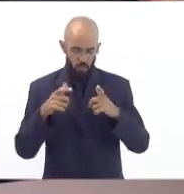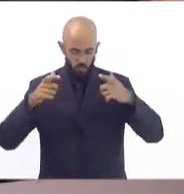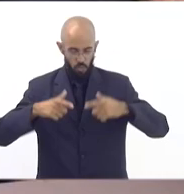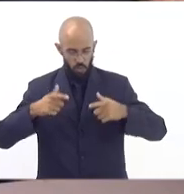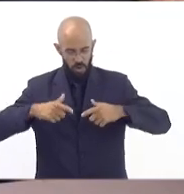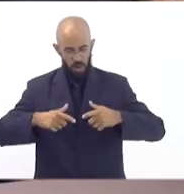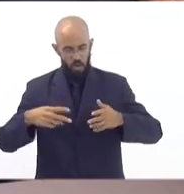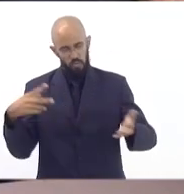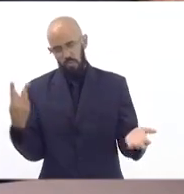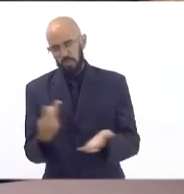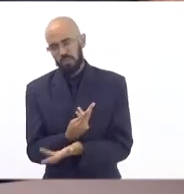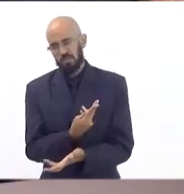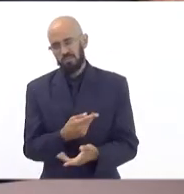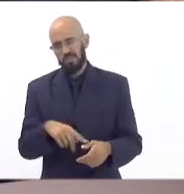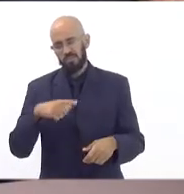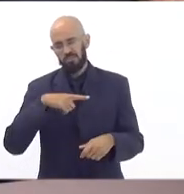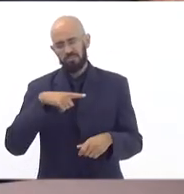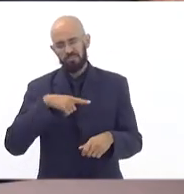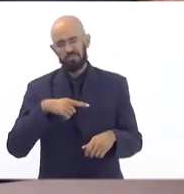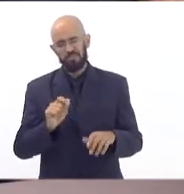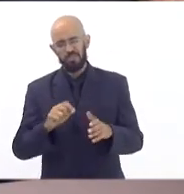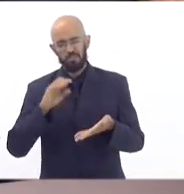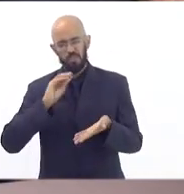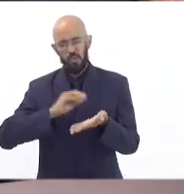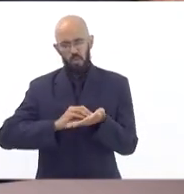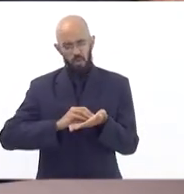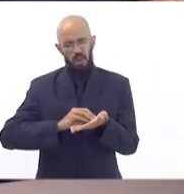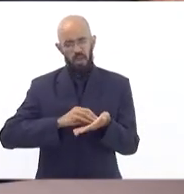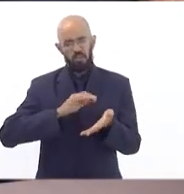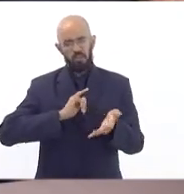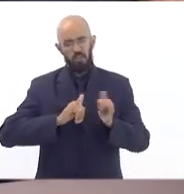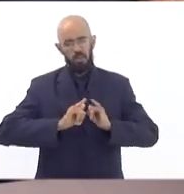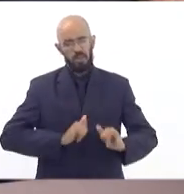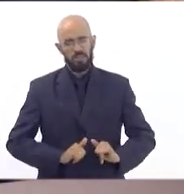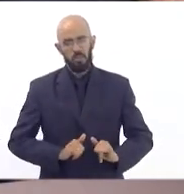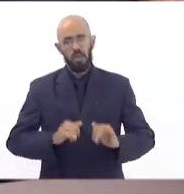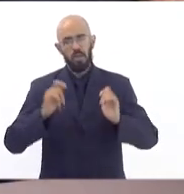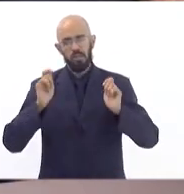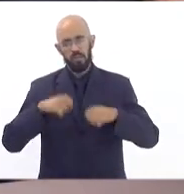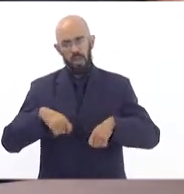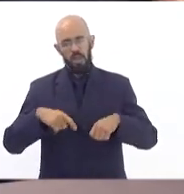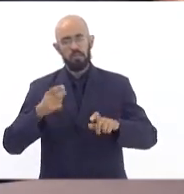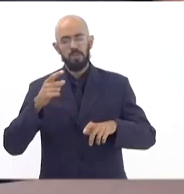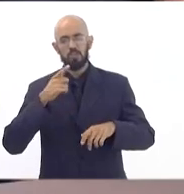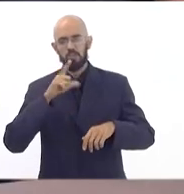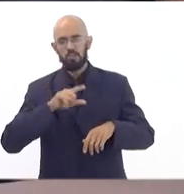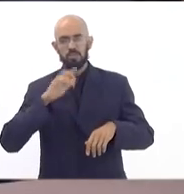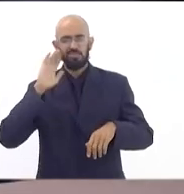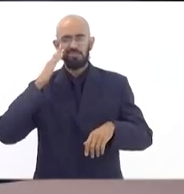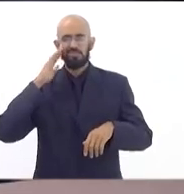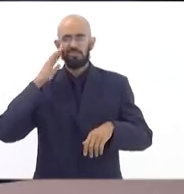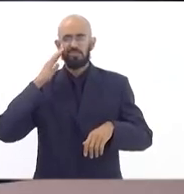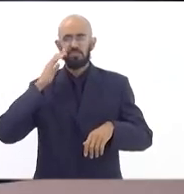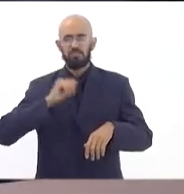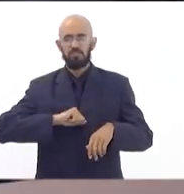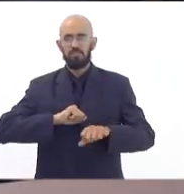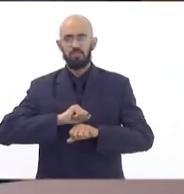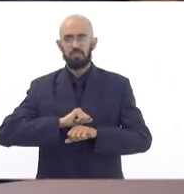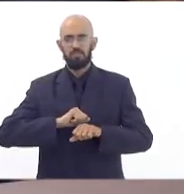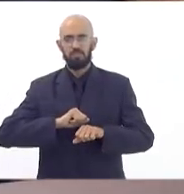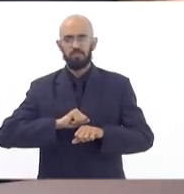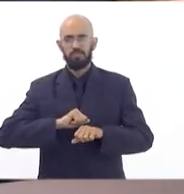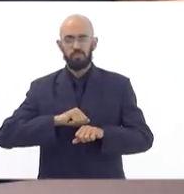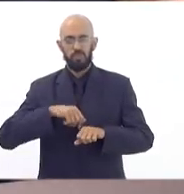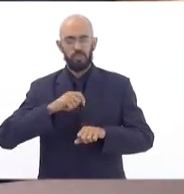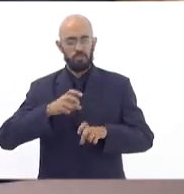fato no momento do rígido ocorrência tenha sido marcado com essa informação a gente consegue ter isso de forma a gente consegue